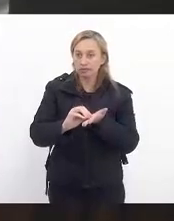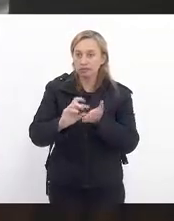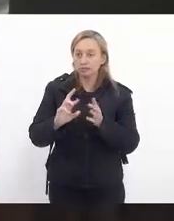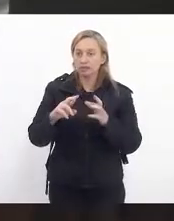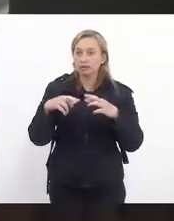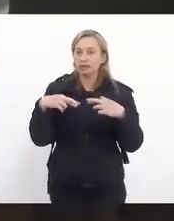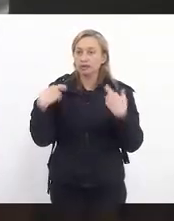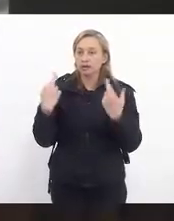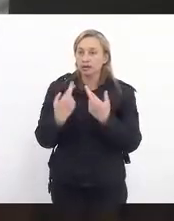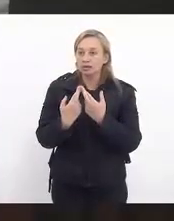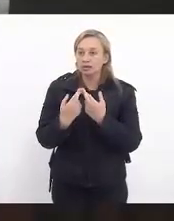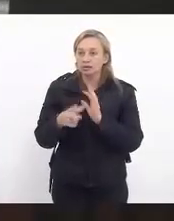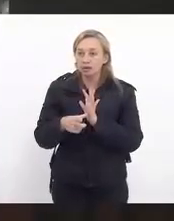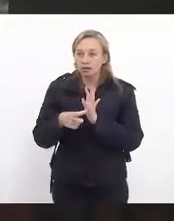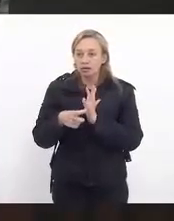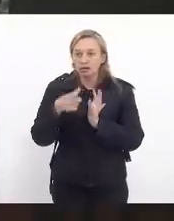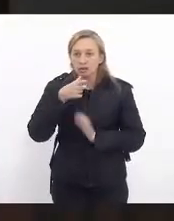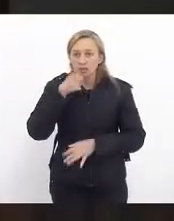anterior